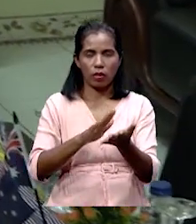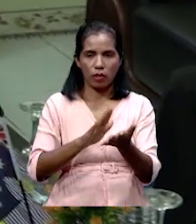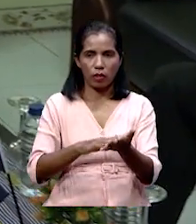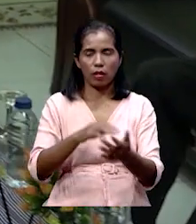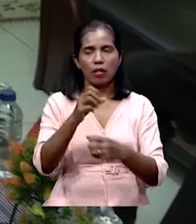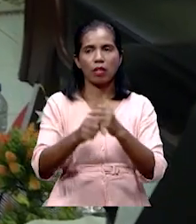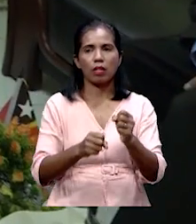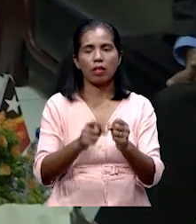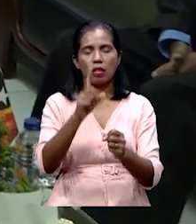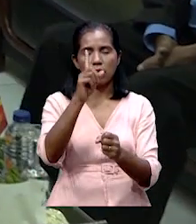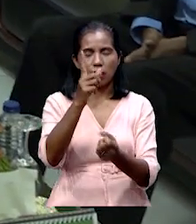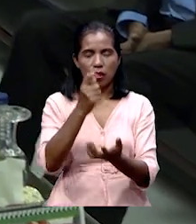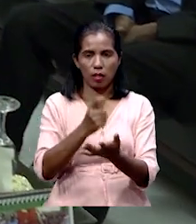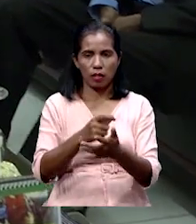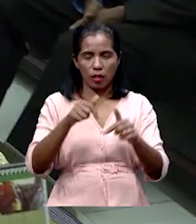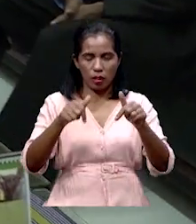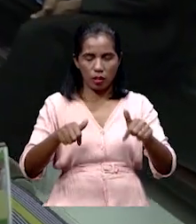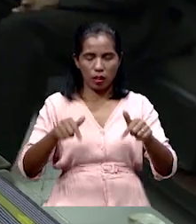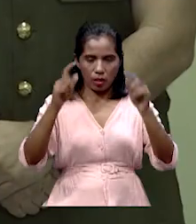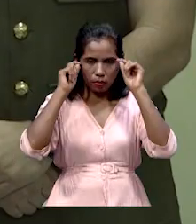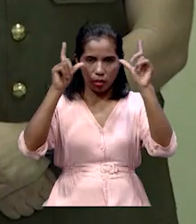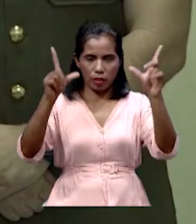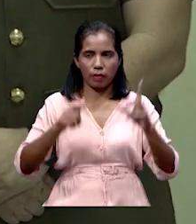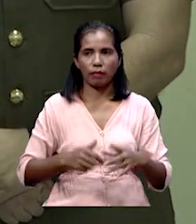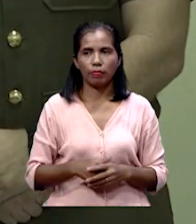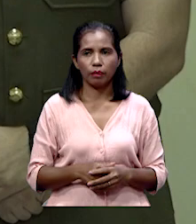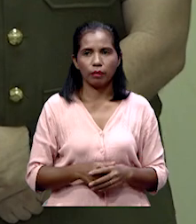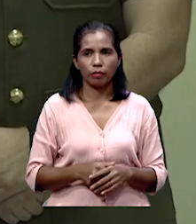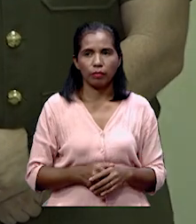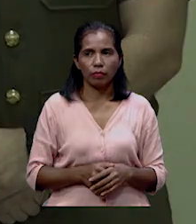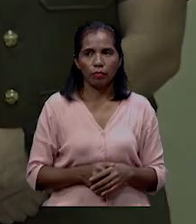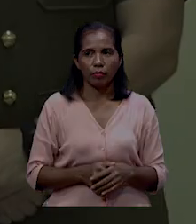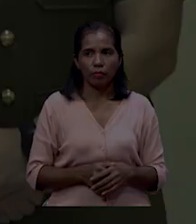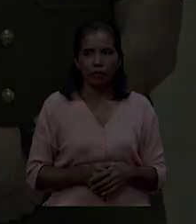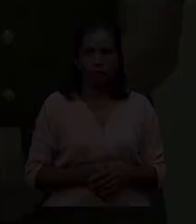quase rindo e da Recin e território nacional. Adere Tuximenes, GMN.